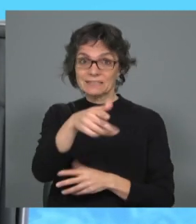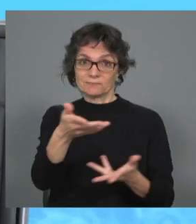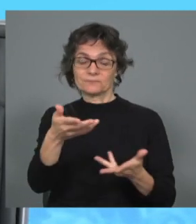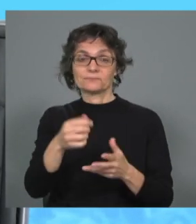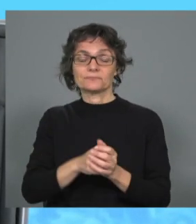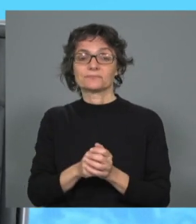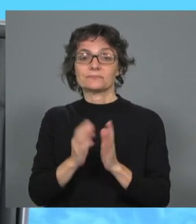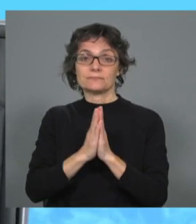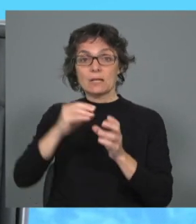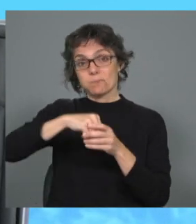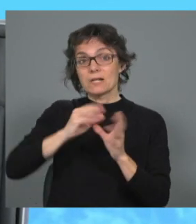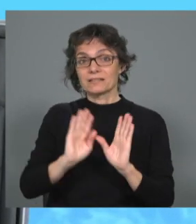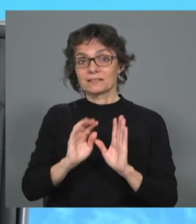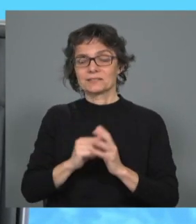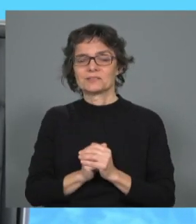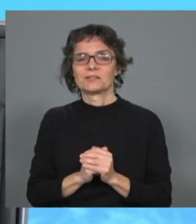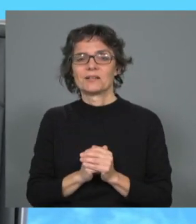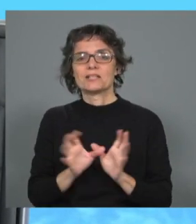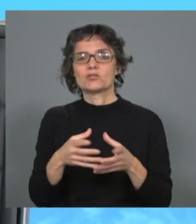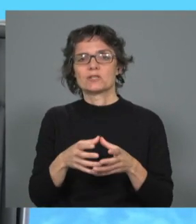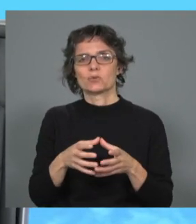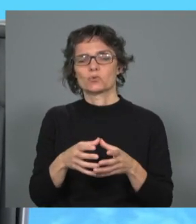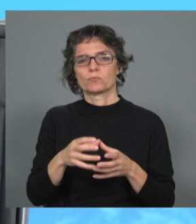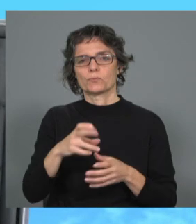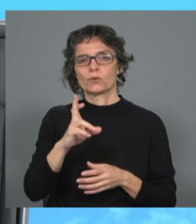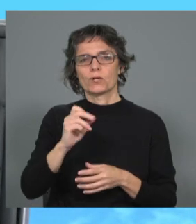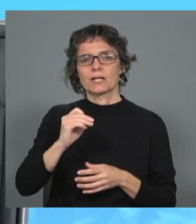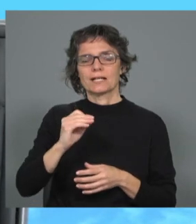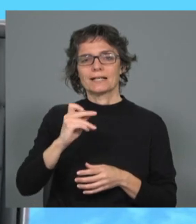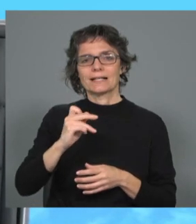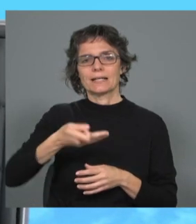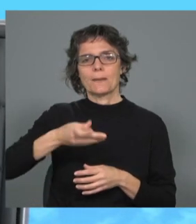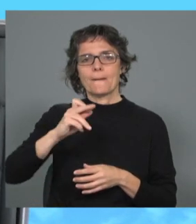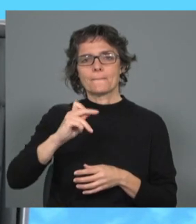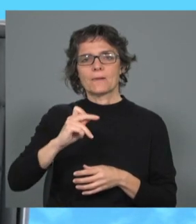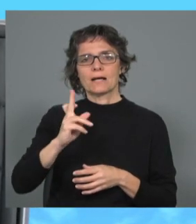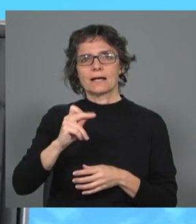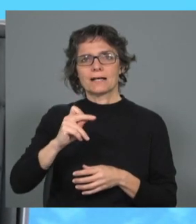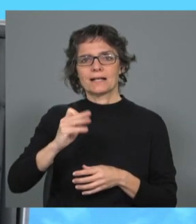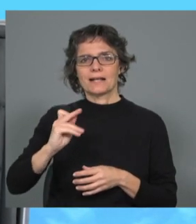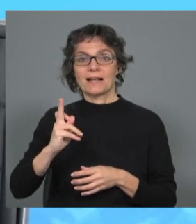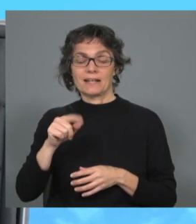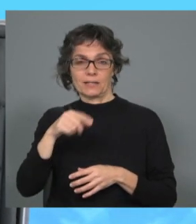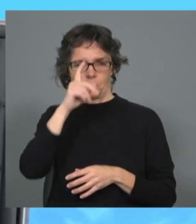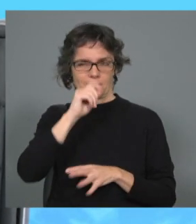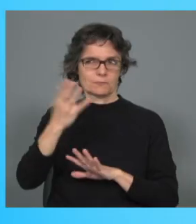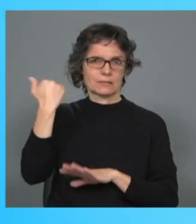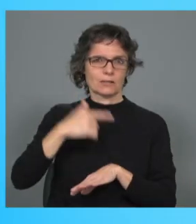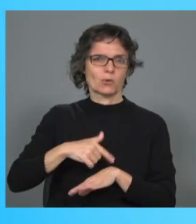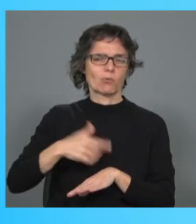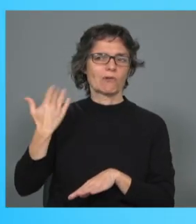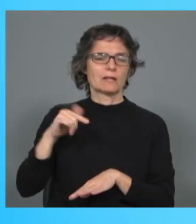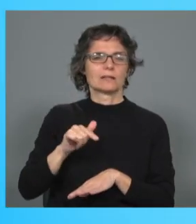igreja, em que eu tinha uma certa rebeldia ainda e um olhar